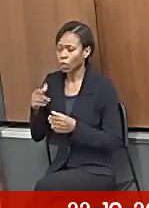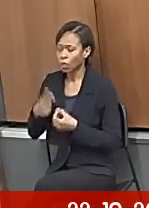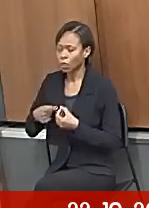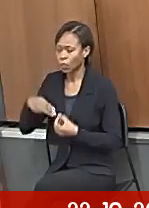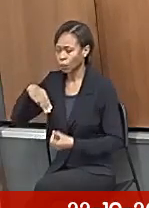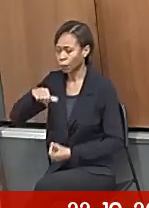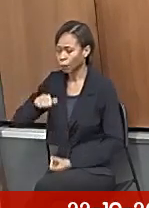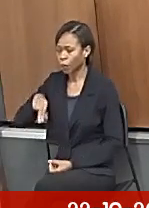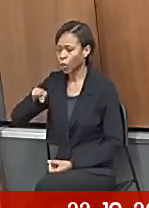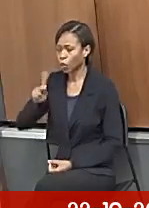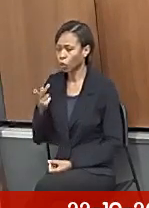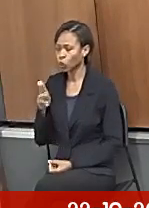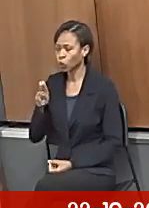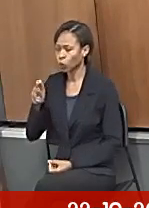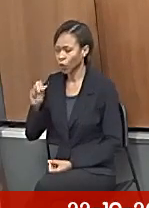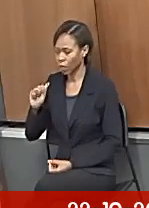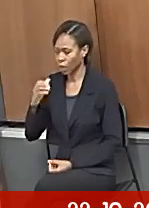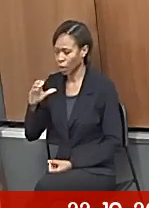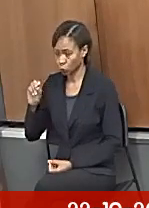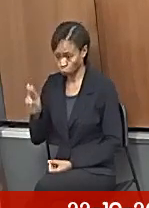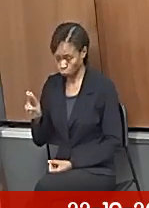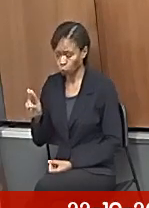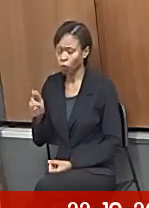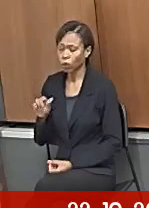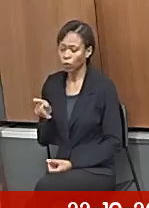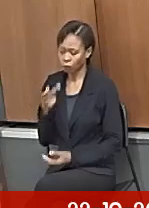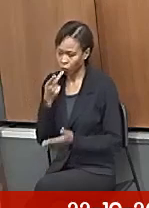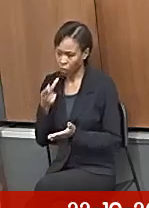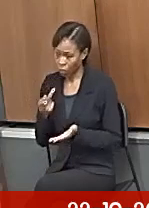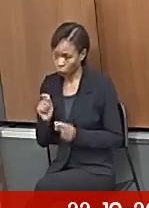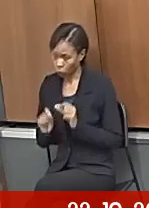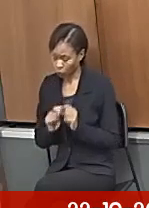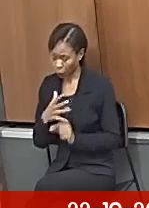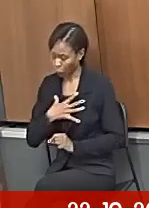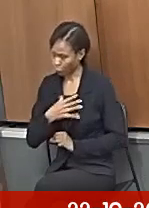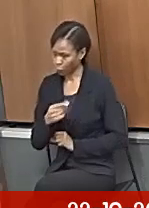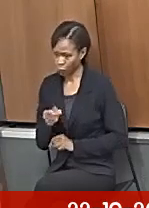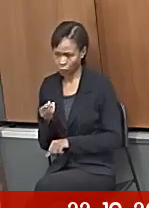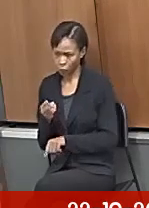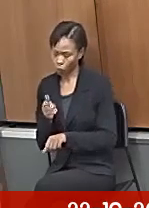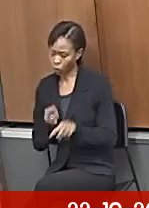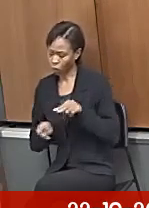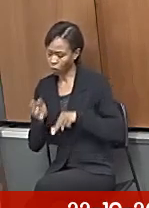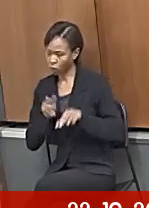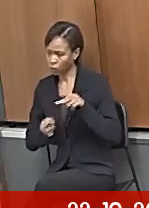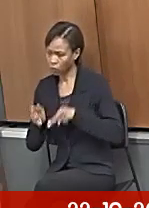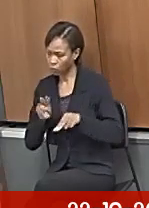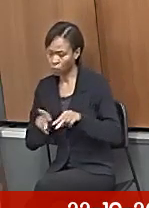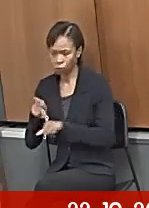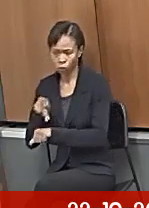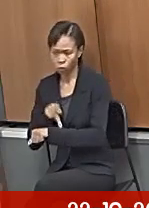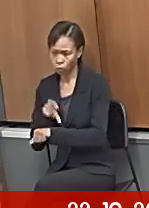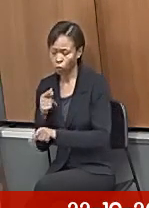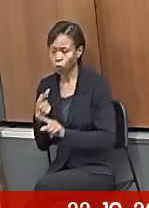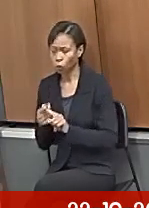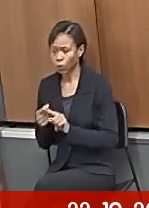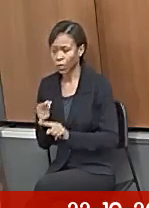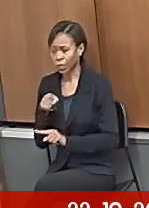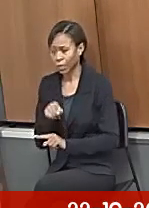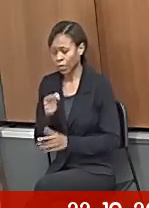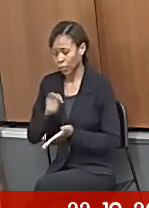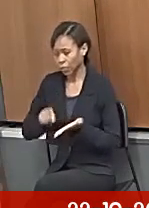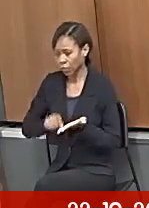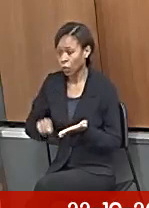Meu filho não foi avaliado na escola pela psicopedagoga, que é a dona da escola, por não ter escrita, sendo que ele tem o